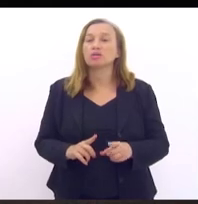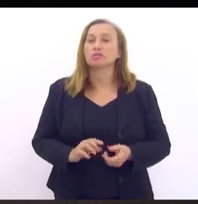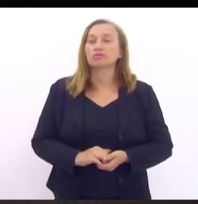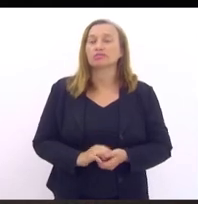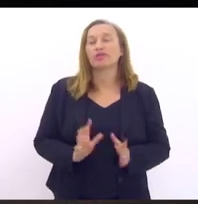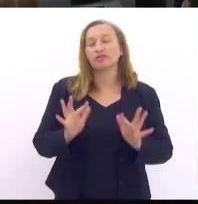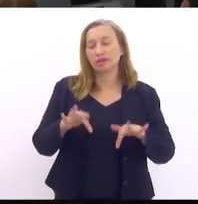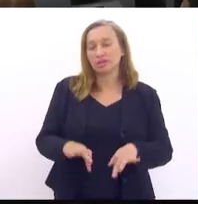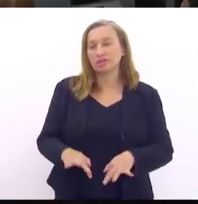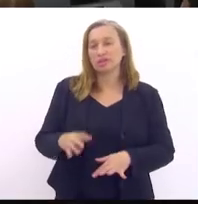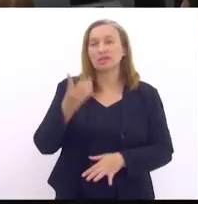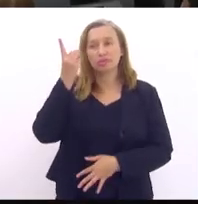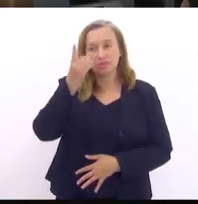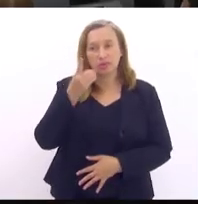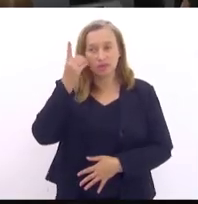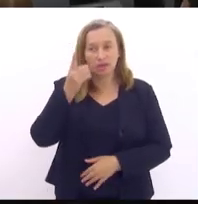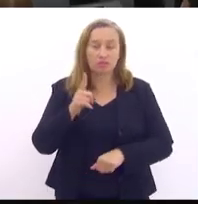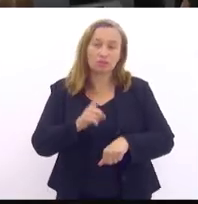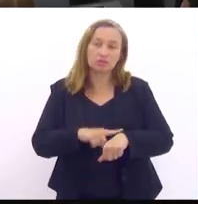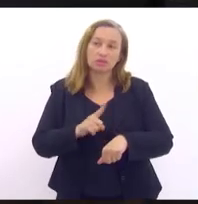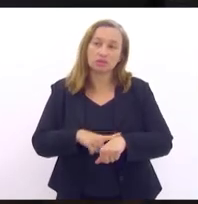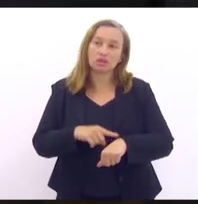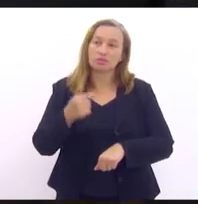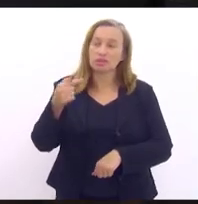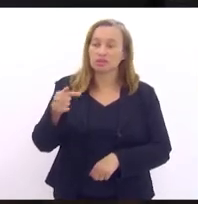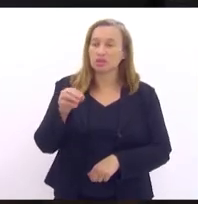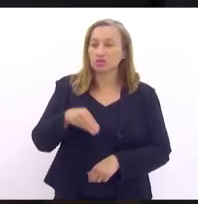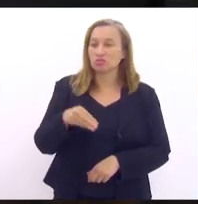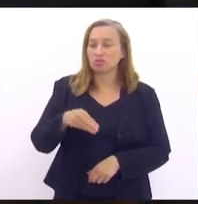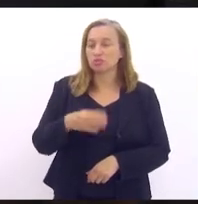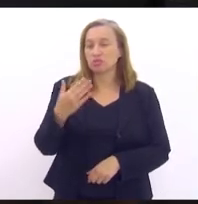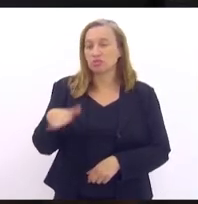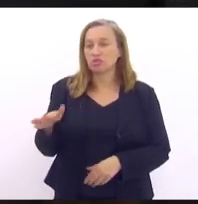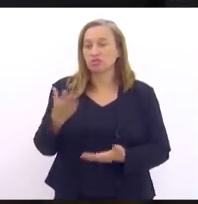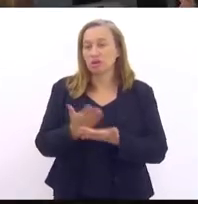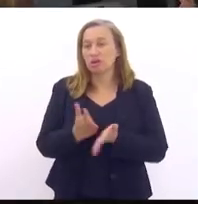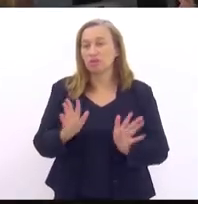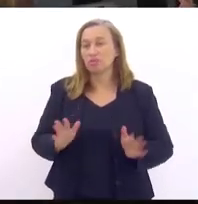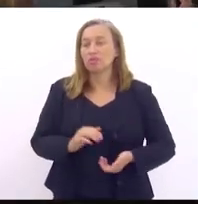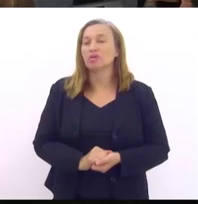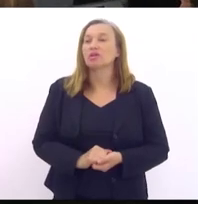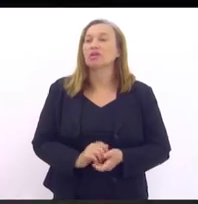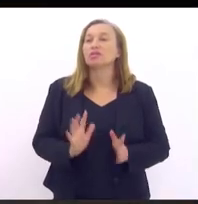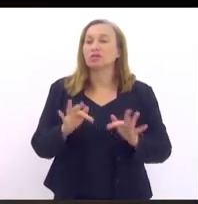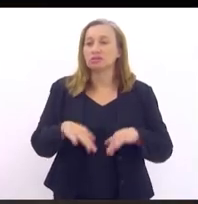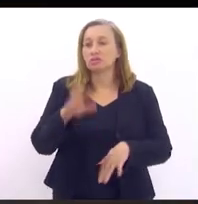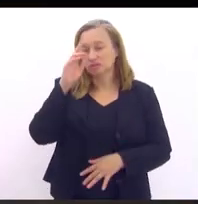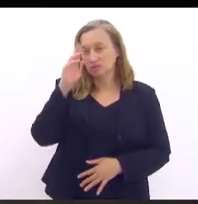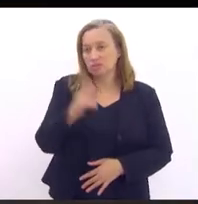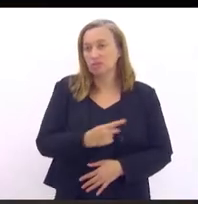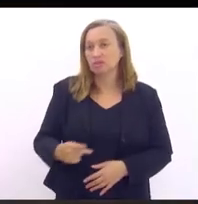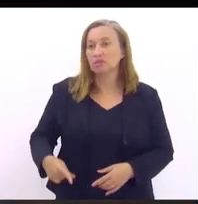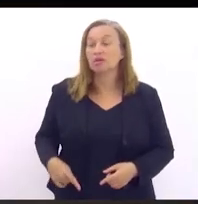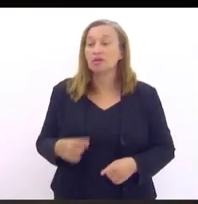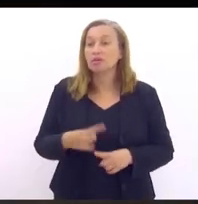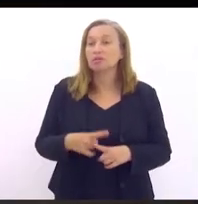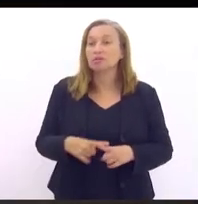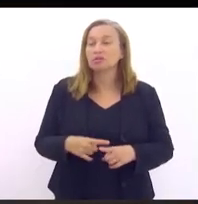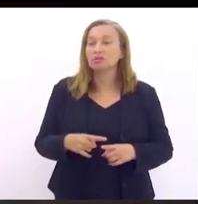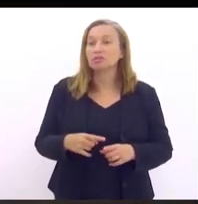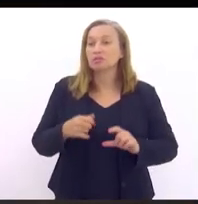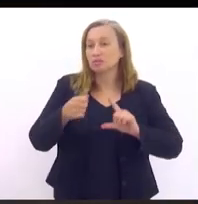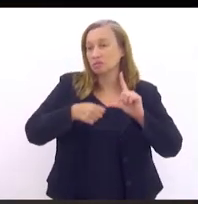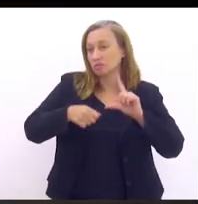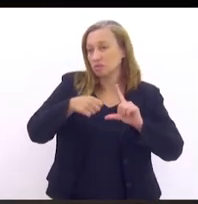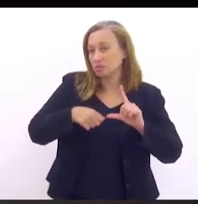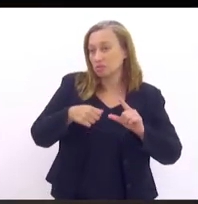para concluir, por favor, que o seu tempo regimental de 7 minutos e meio já acabou. Concluindo, presidente, porque isso demanda uma logística e,